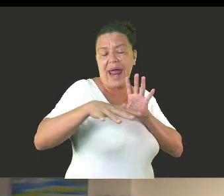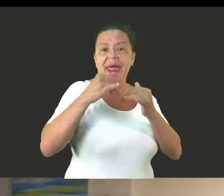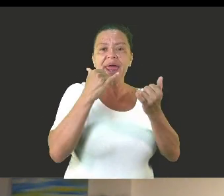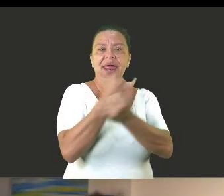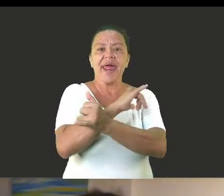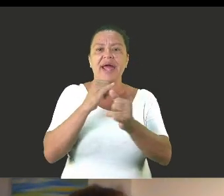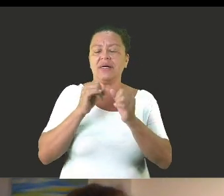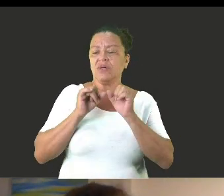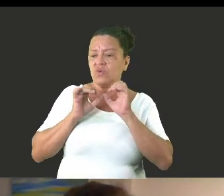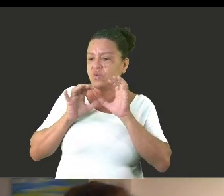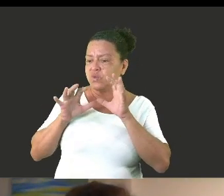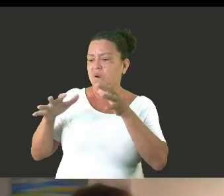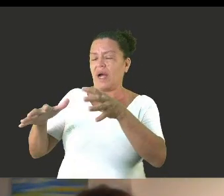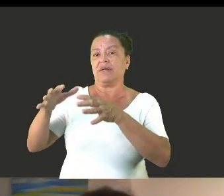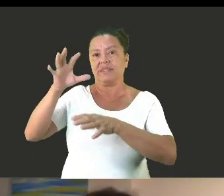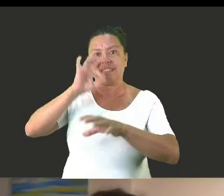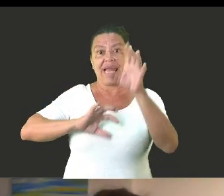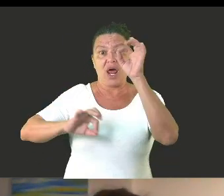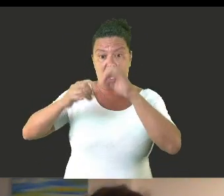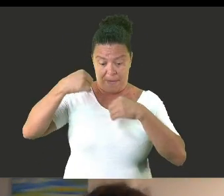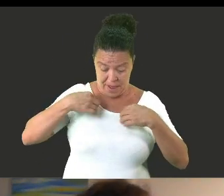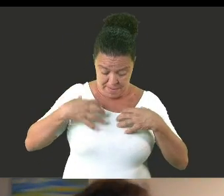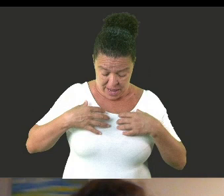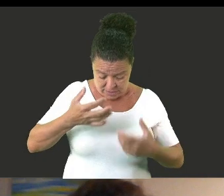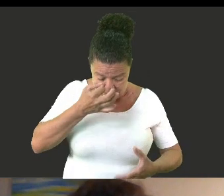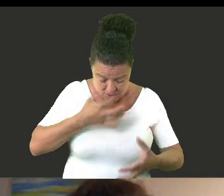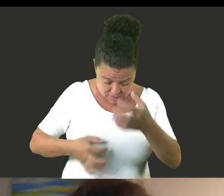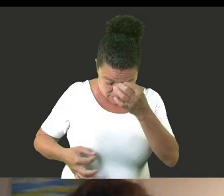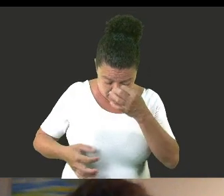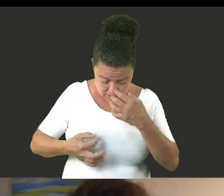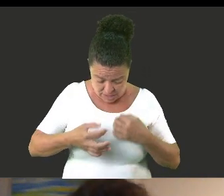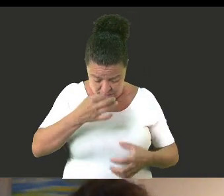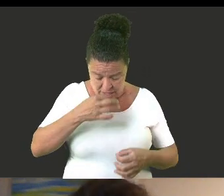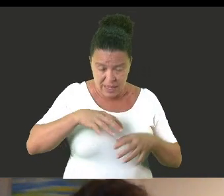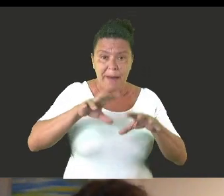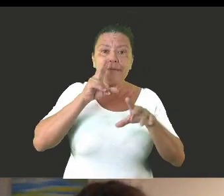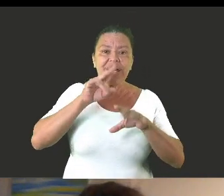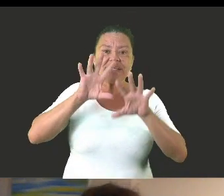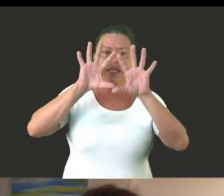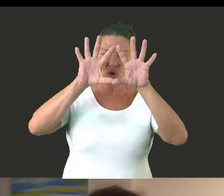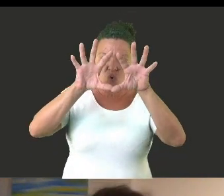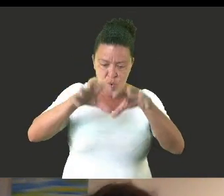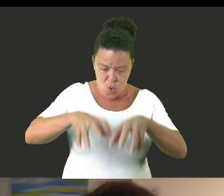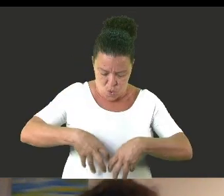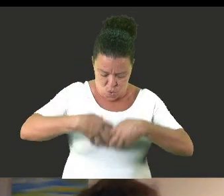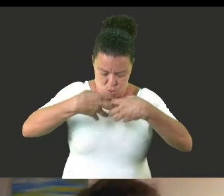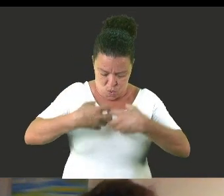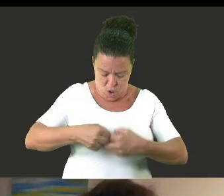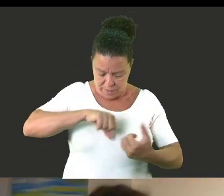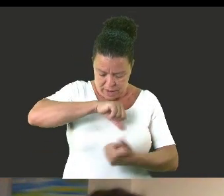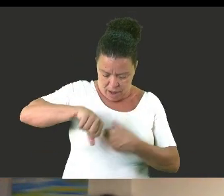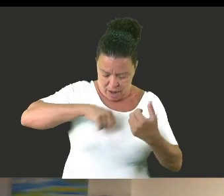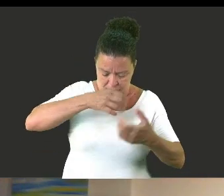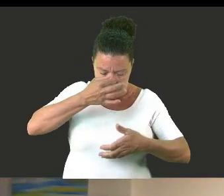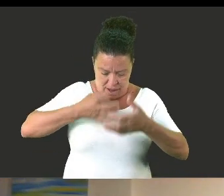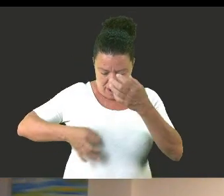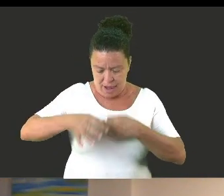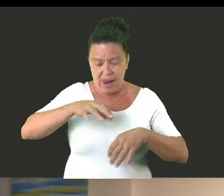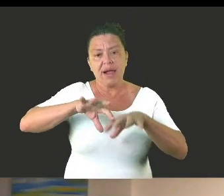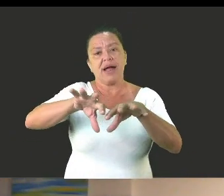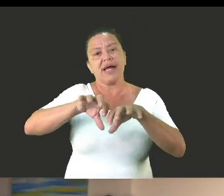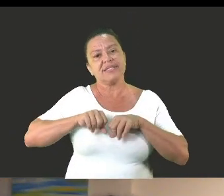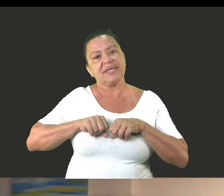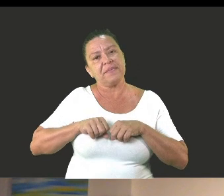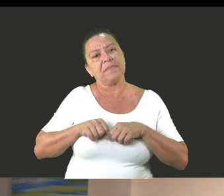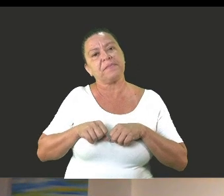que chegam às células na forma de uma transmissão. E essa transmissão, ela é